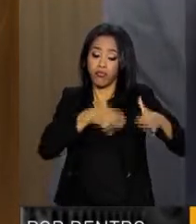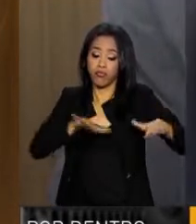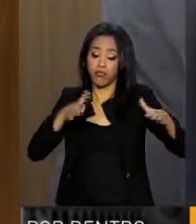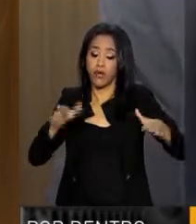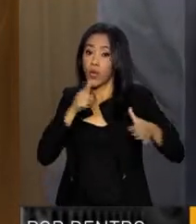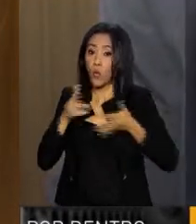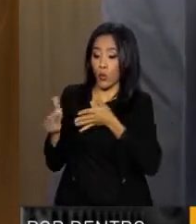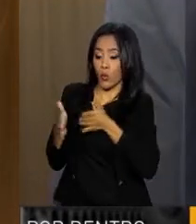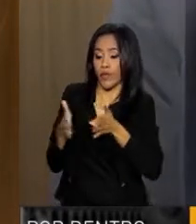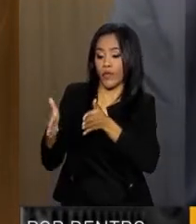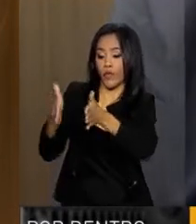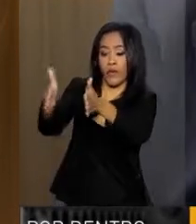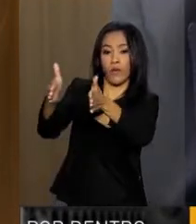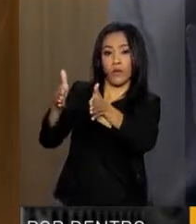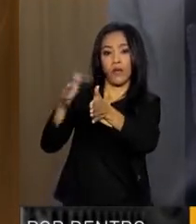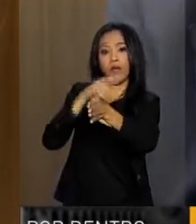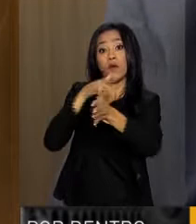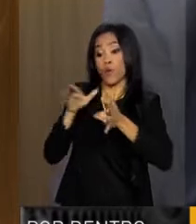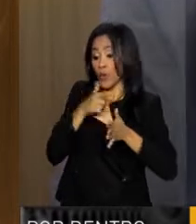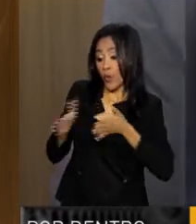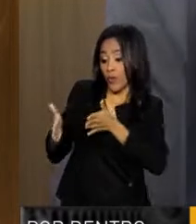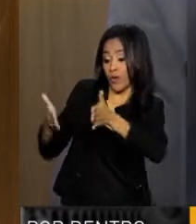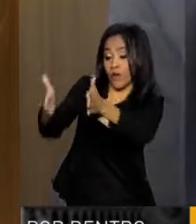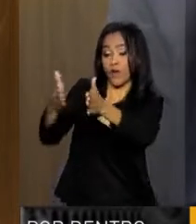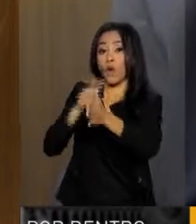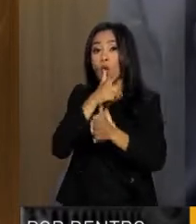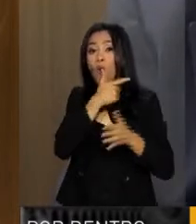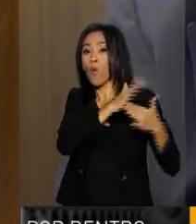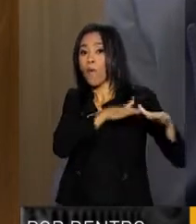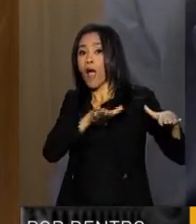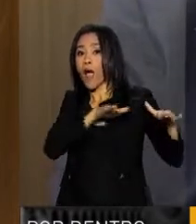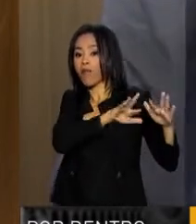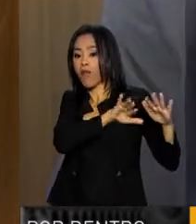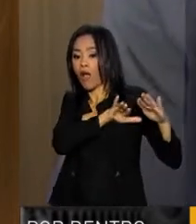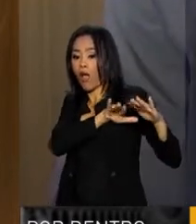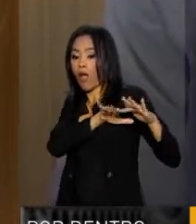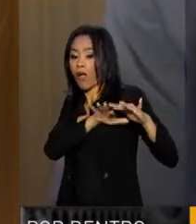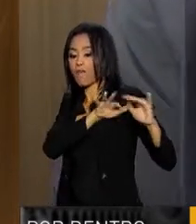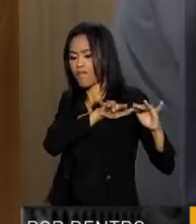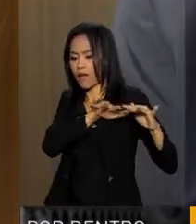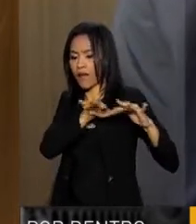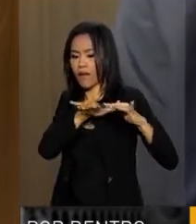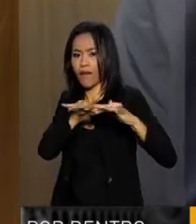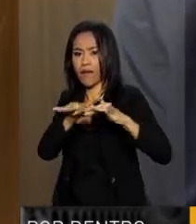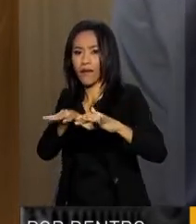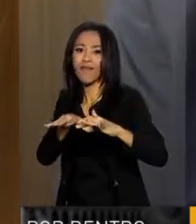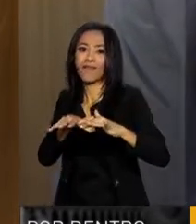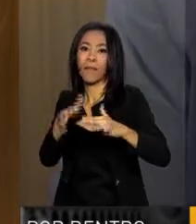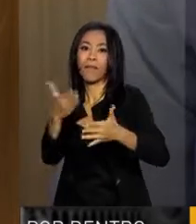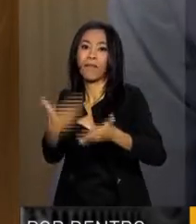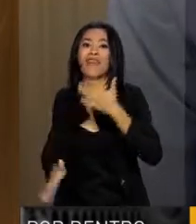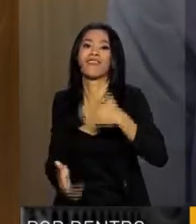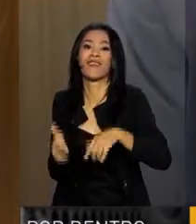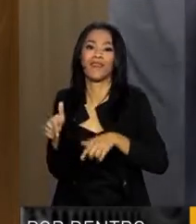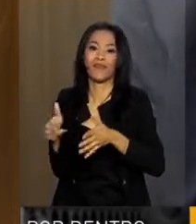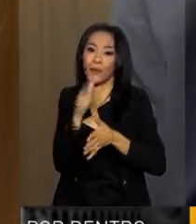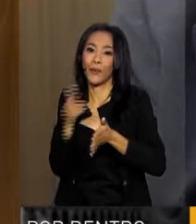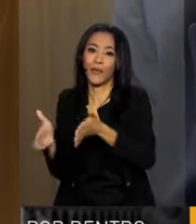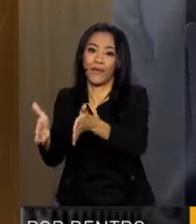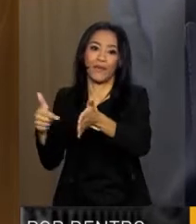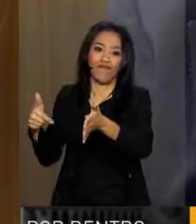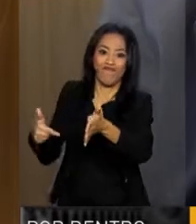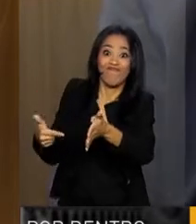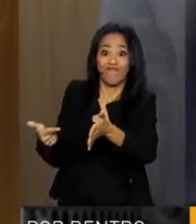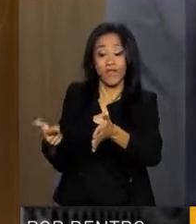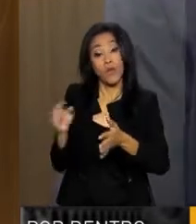que é que o ita perdendo força ou seja a revitalização do rio é fundamental no caso do paraíba do sul